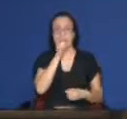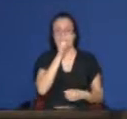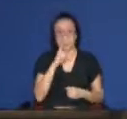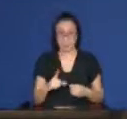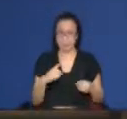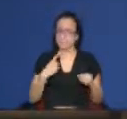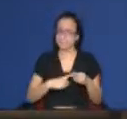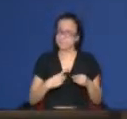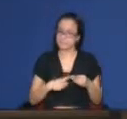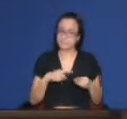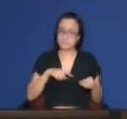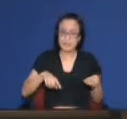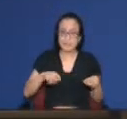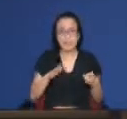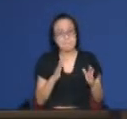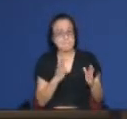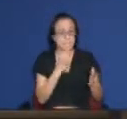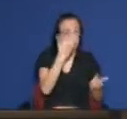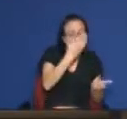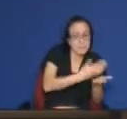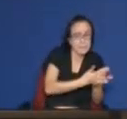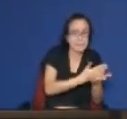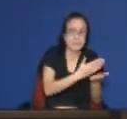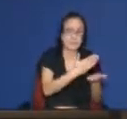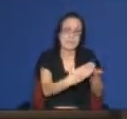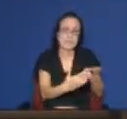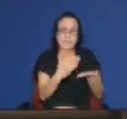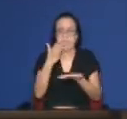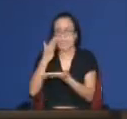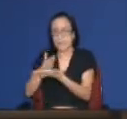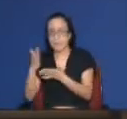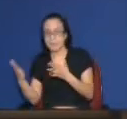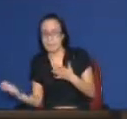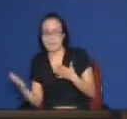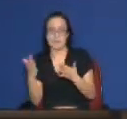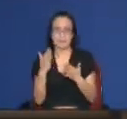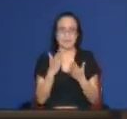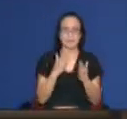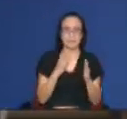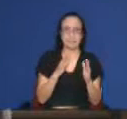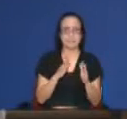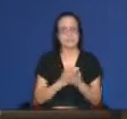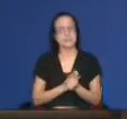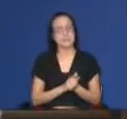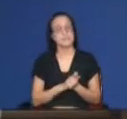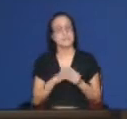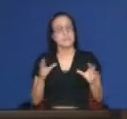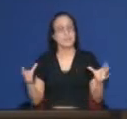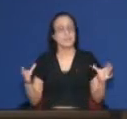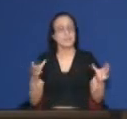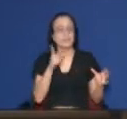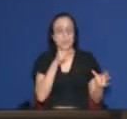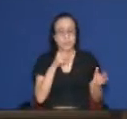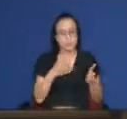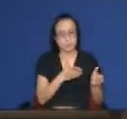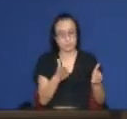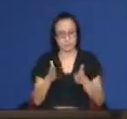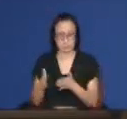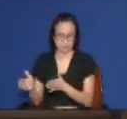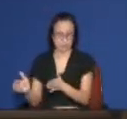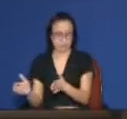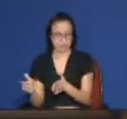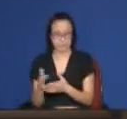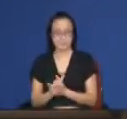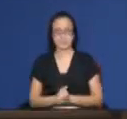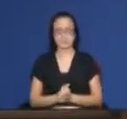de regra, metade do Rio Pinhal e metade do Rio Jaguari. Com essas vazões hoje na ordem